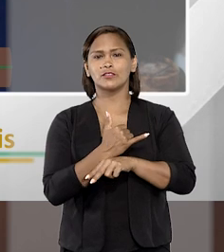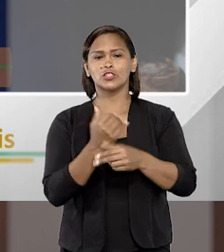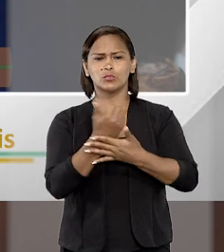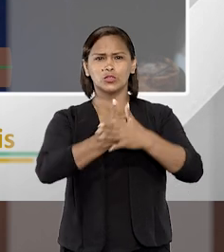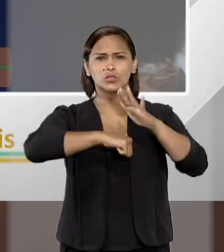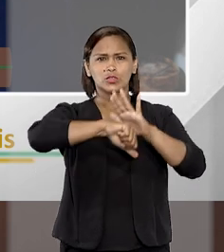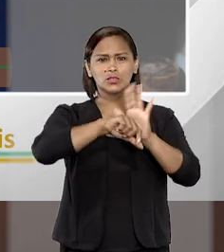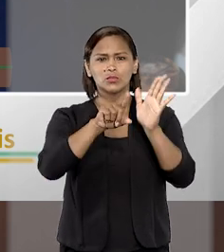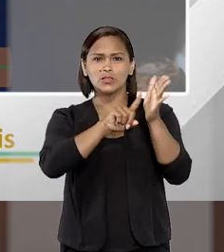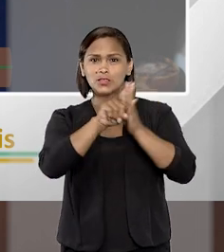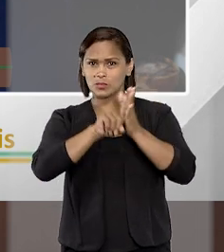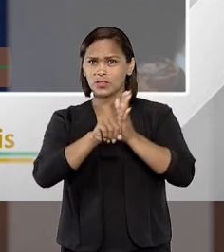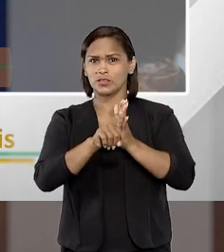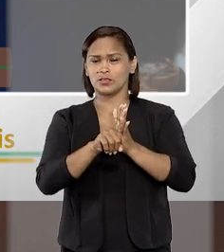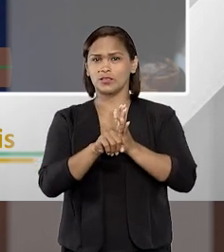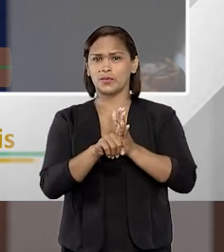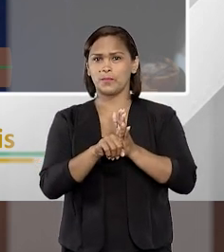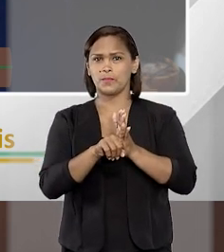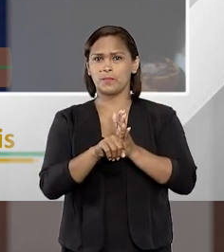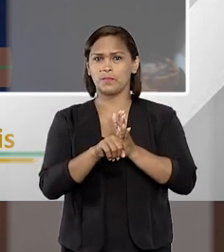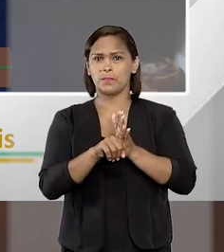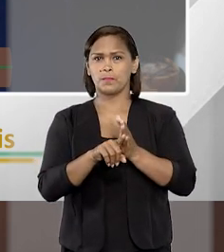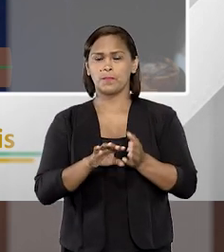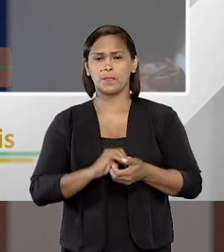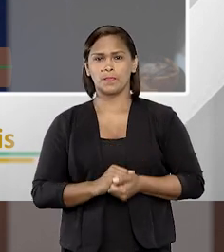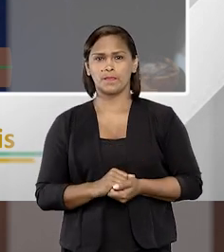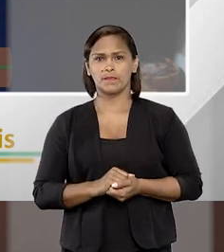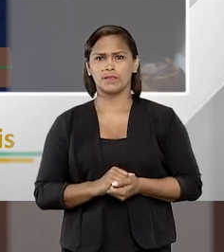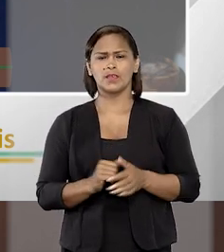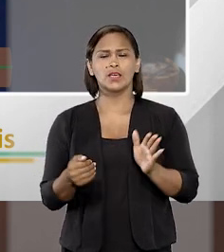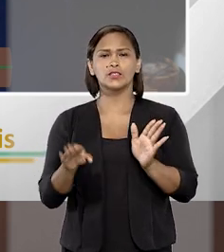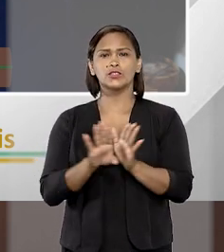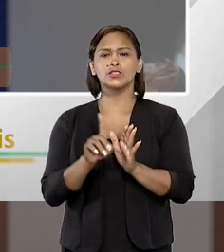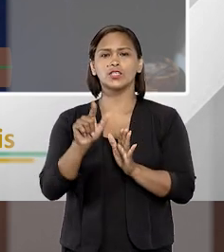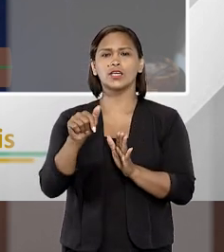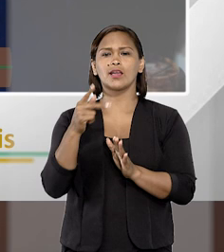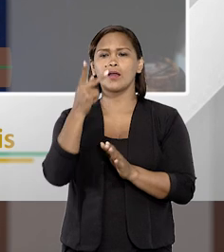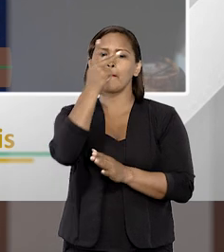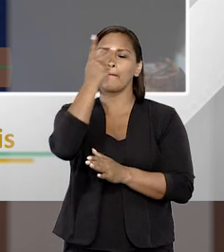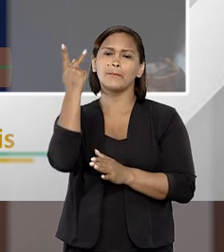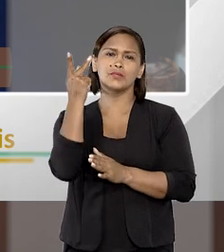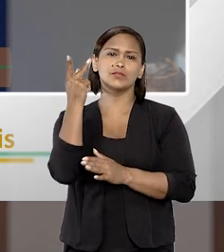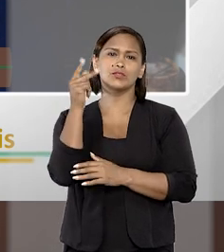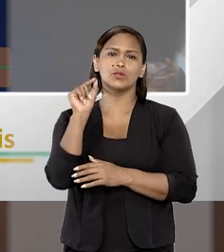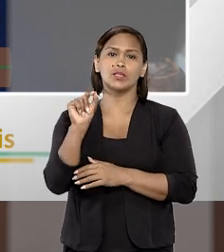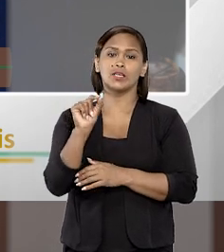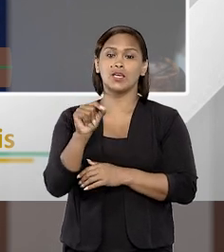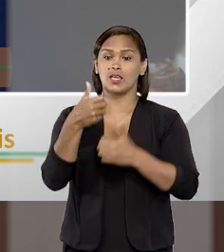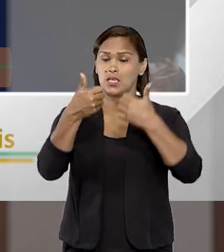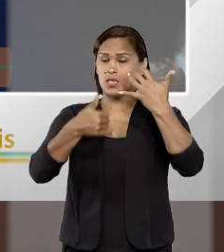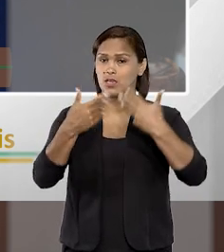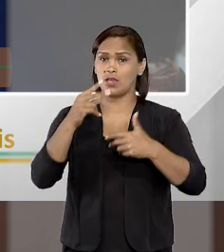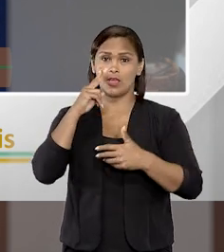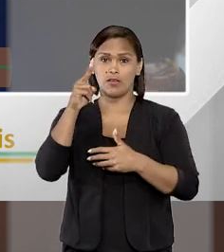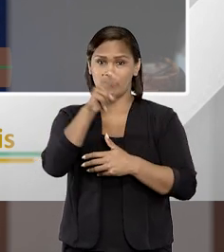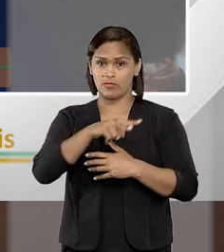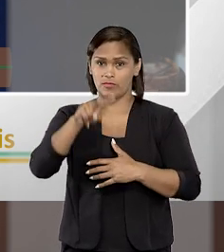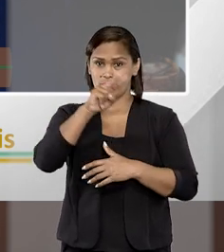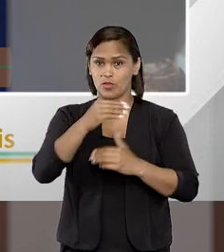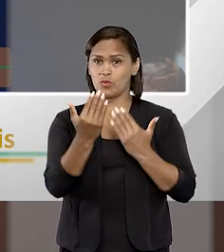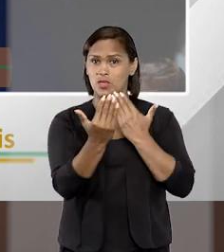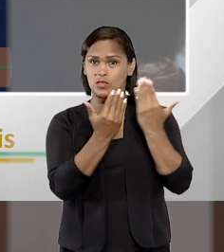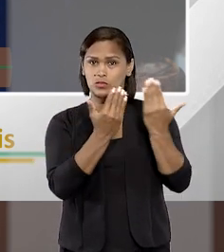crime fazer essa pesquisa e chegar aquela pessoa que segundo ela seria